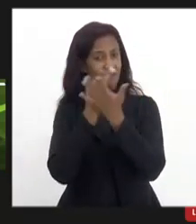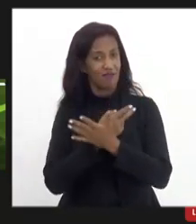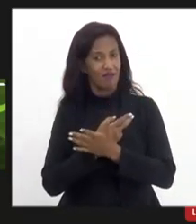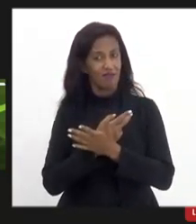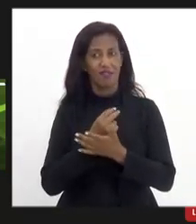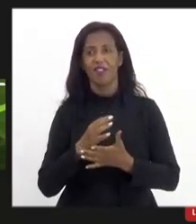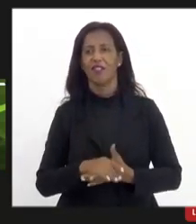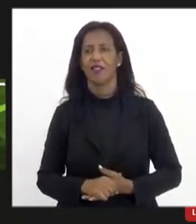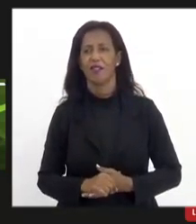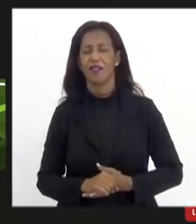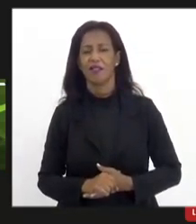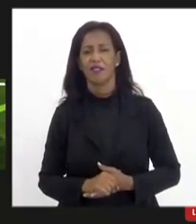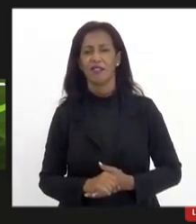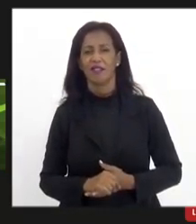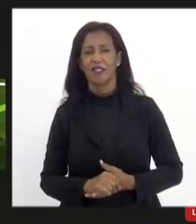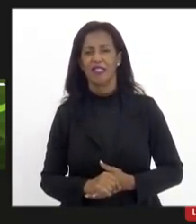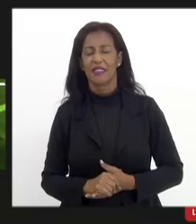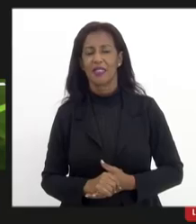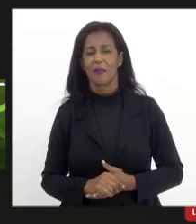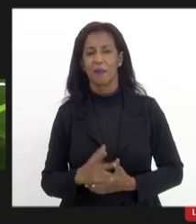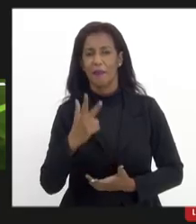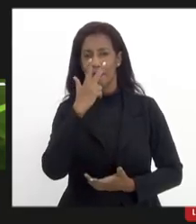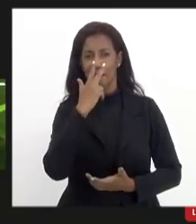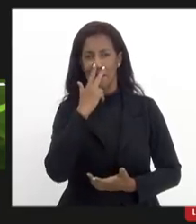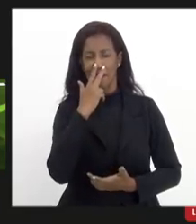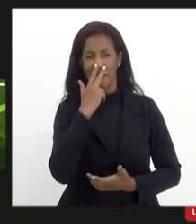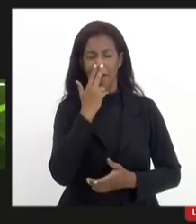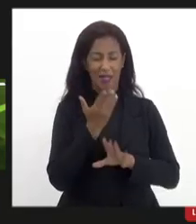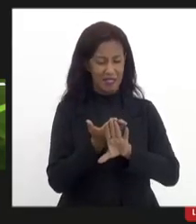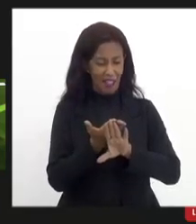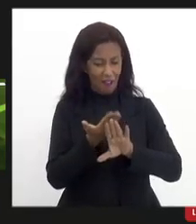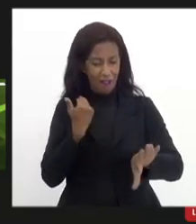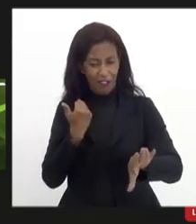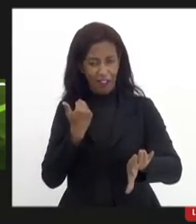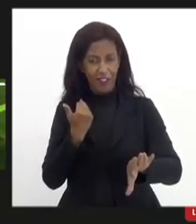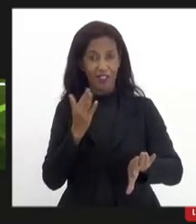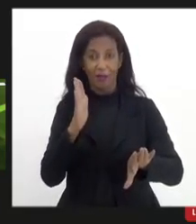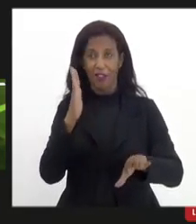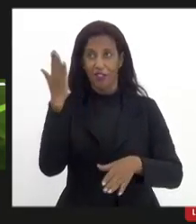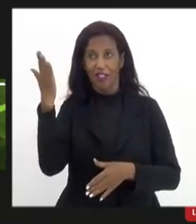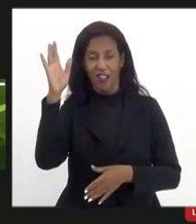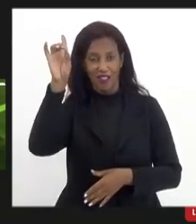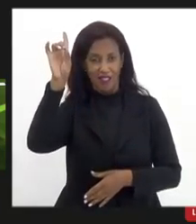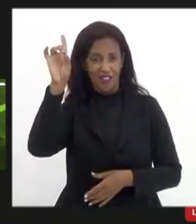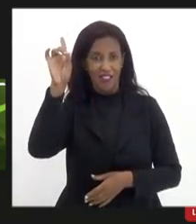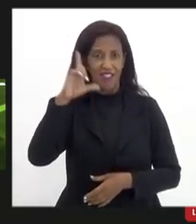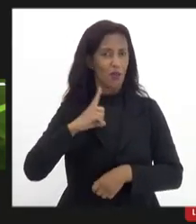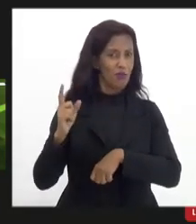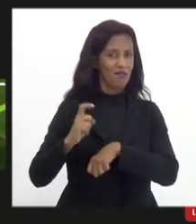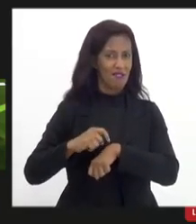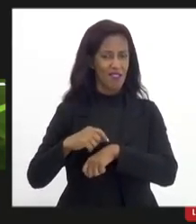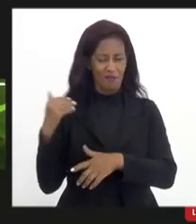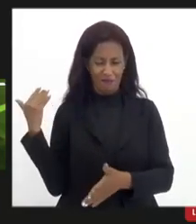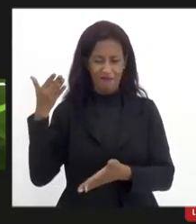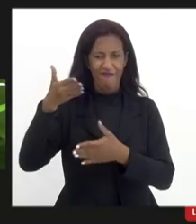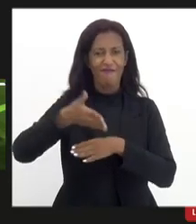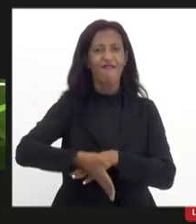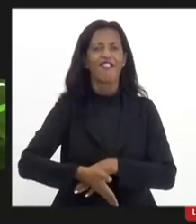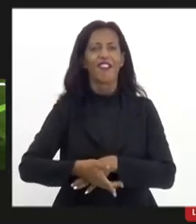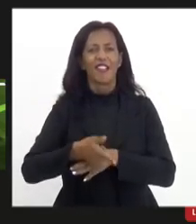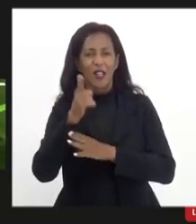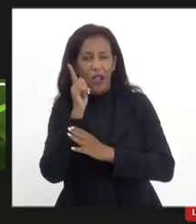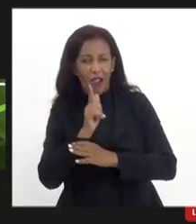gente tira a gente um pouco de sintonia. Mas graças a Deus, deu tempo de poder